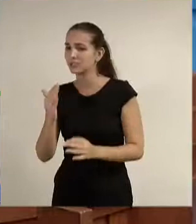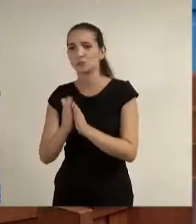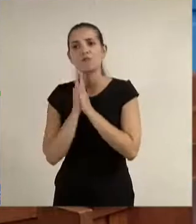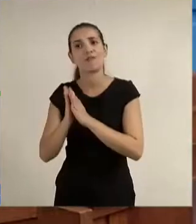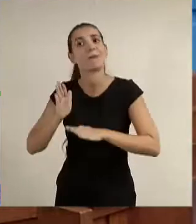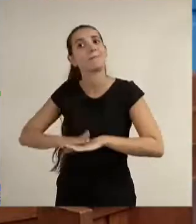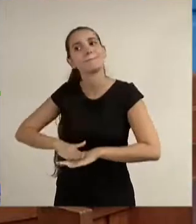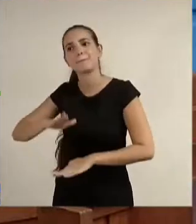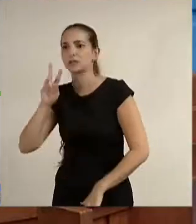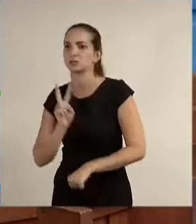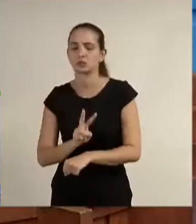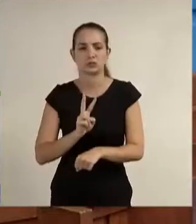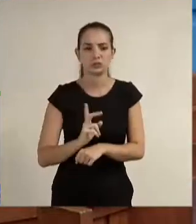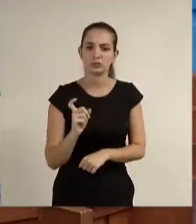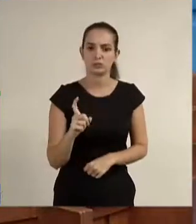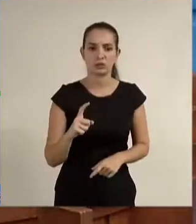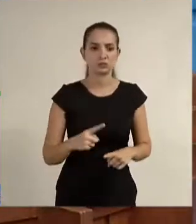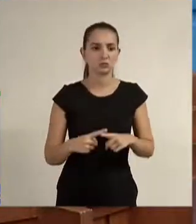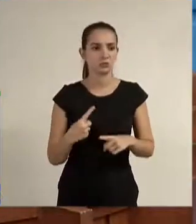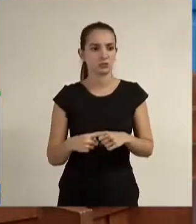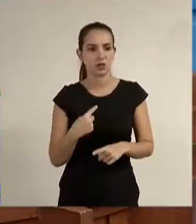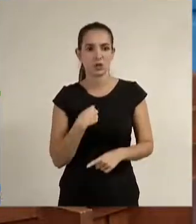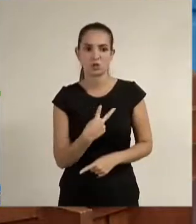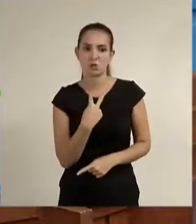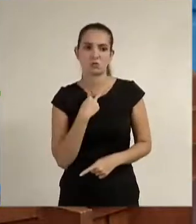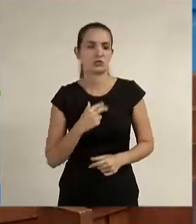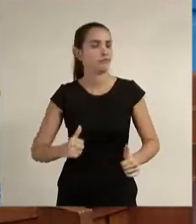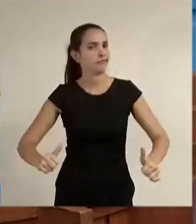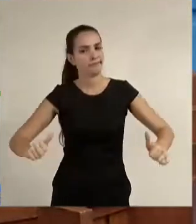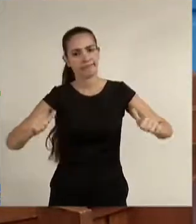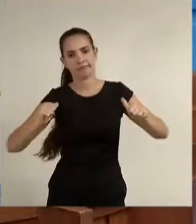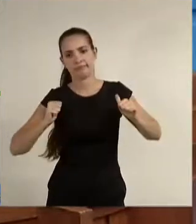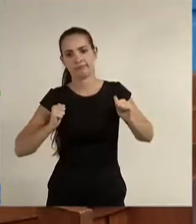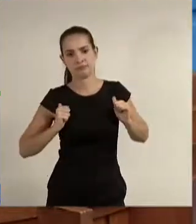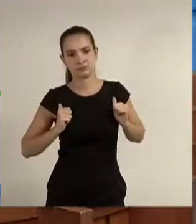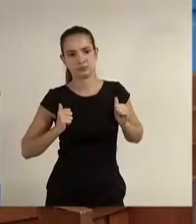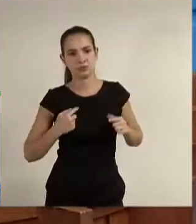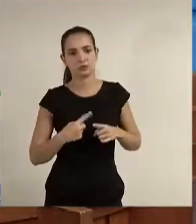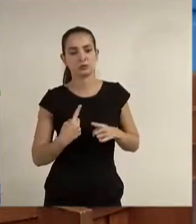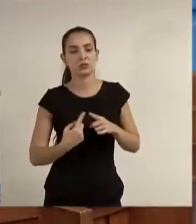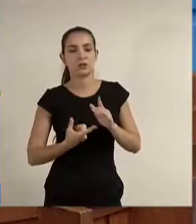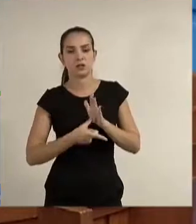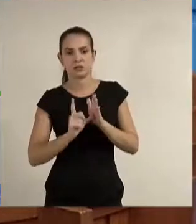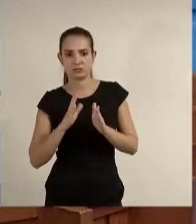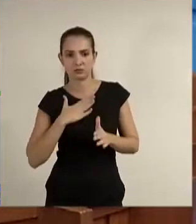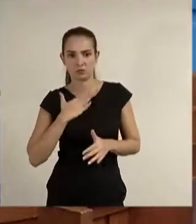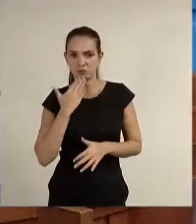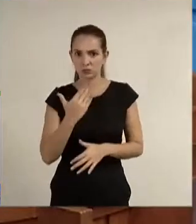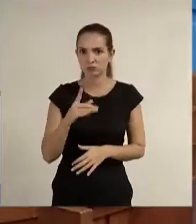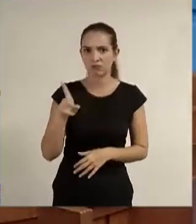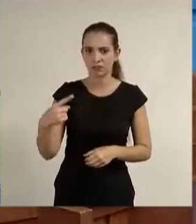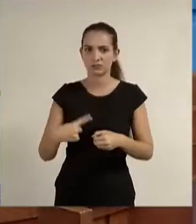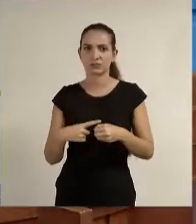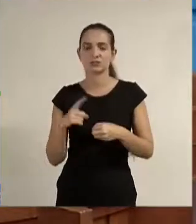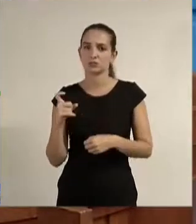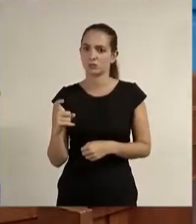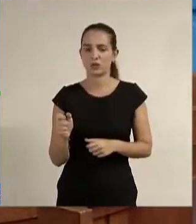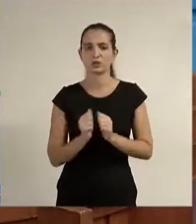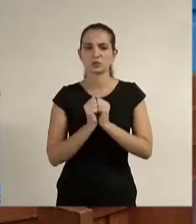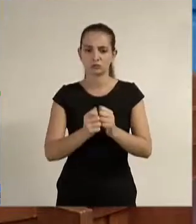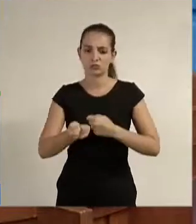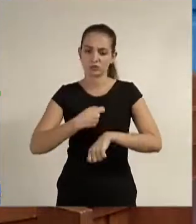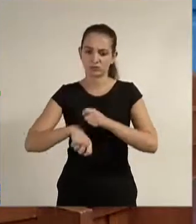poderia deixar de buscar uma solução. Antes, o meu apelo era feito lá em Dourados, junto à